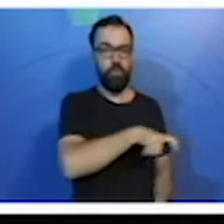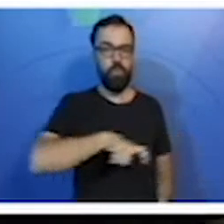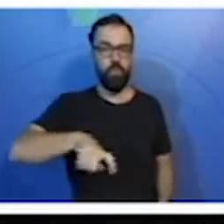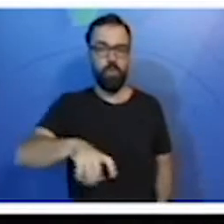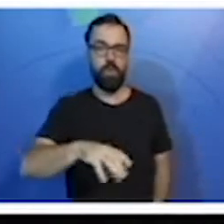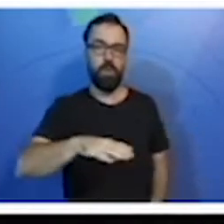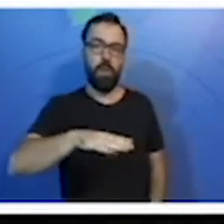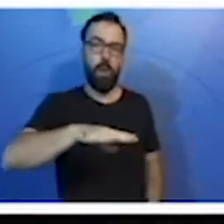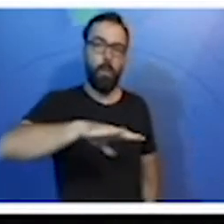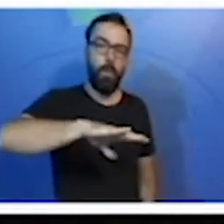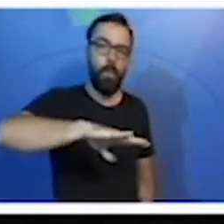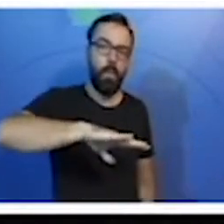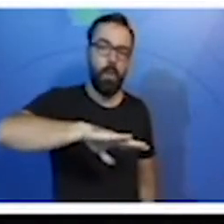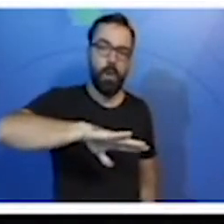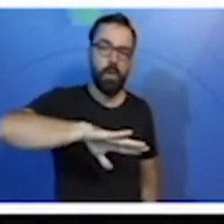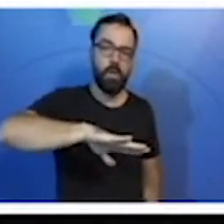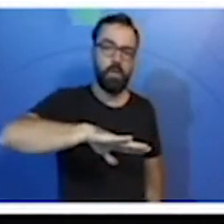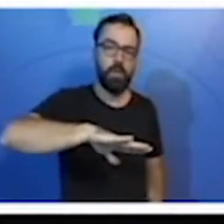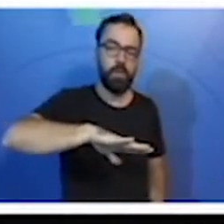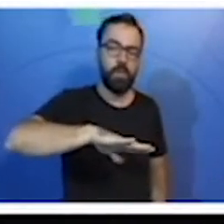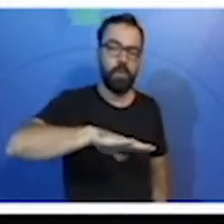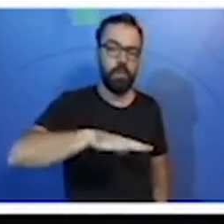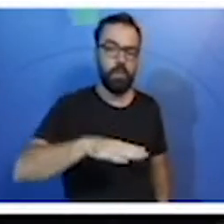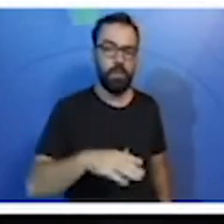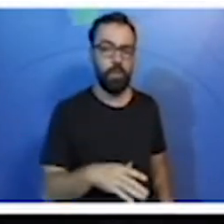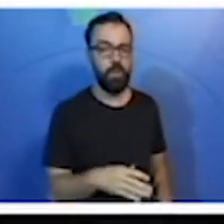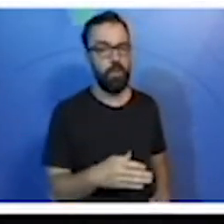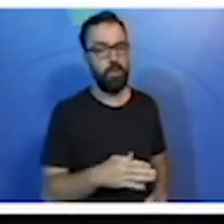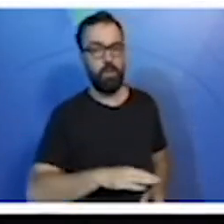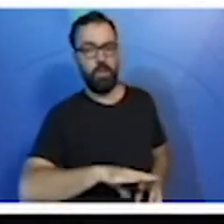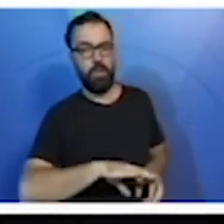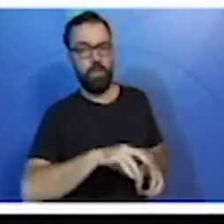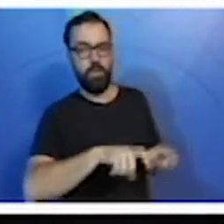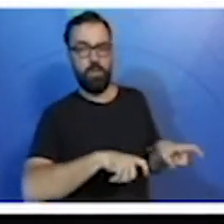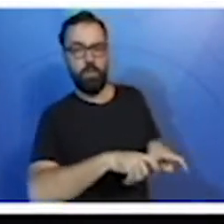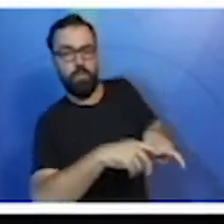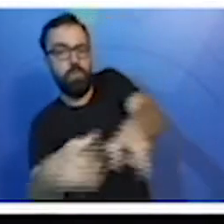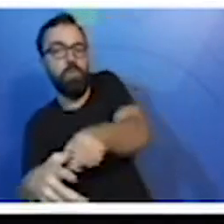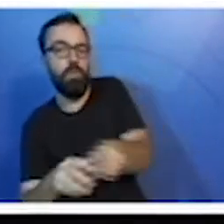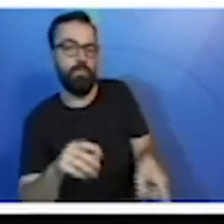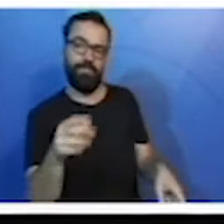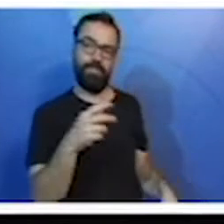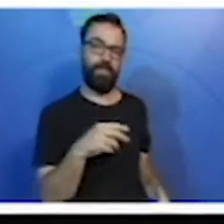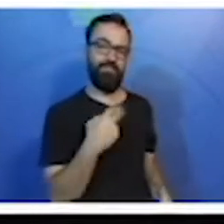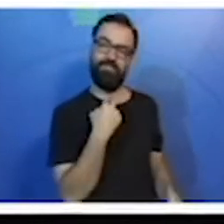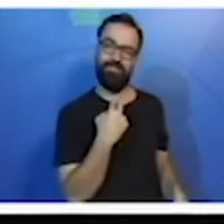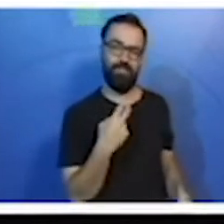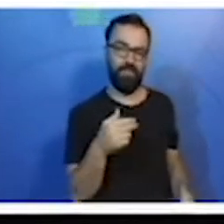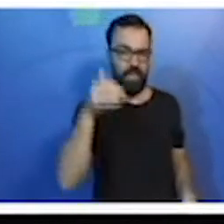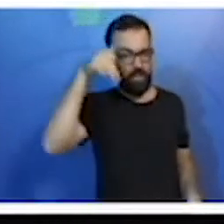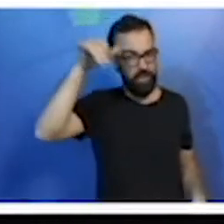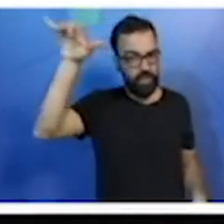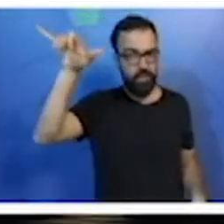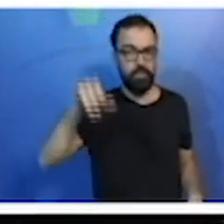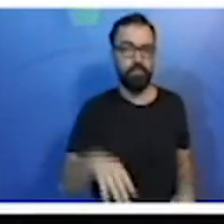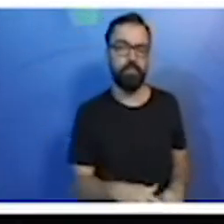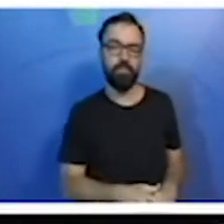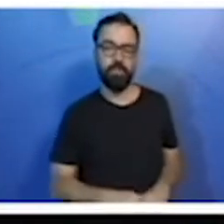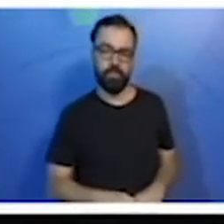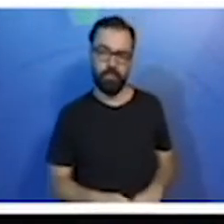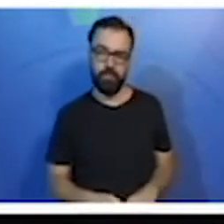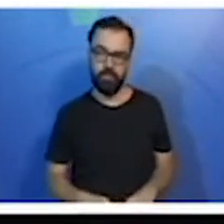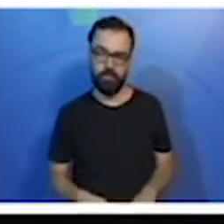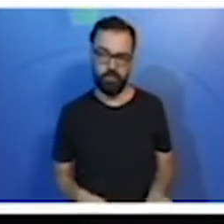inclinadas Porque como eles desenvolvem grandes velocidades para que ele não saia da pista né então leve um pouco inclinada para o lado de dentro da pizza